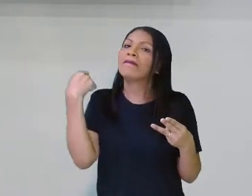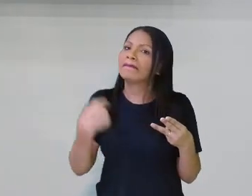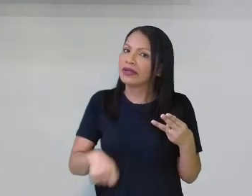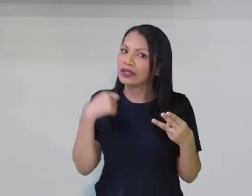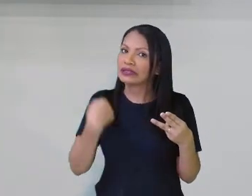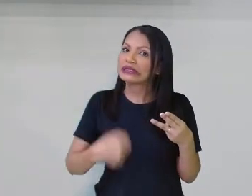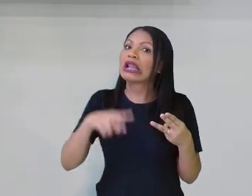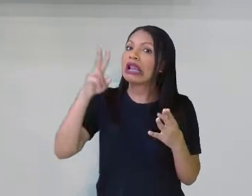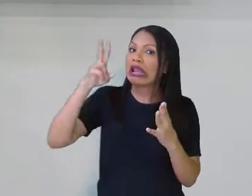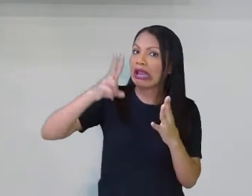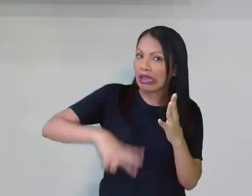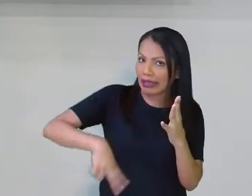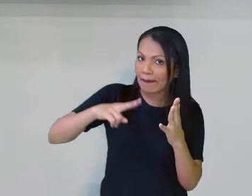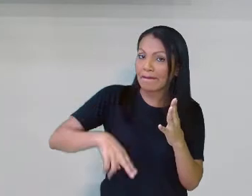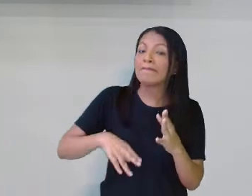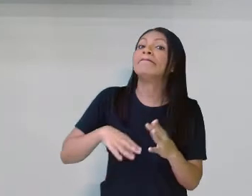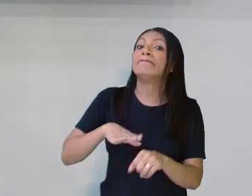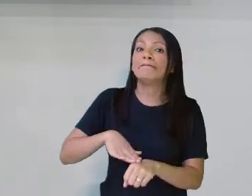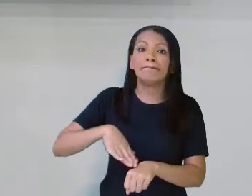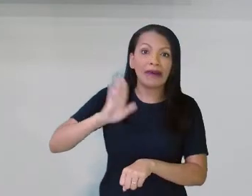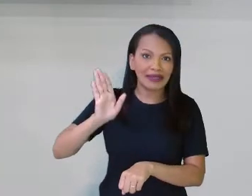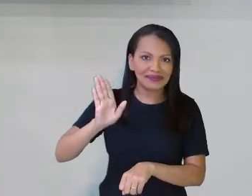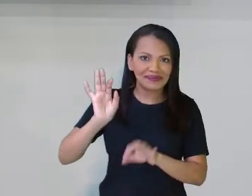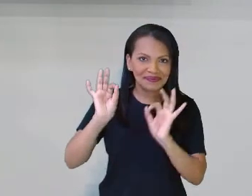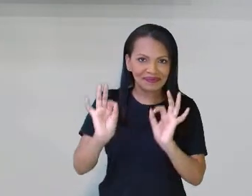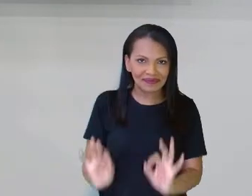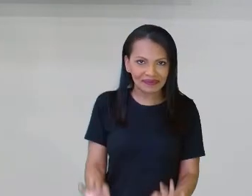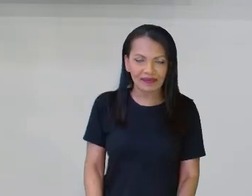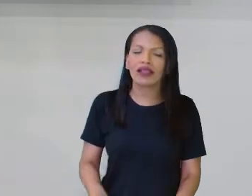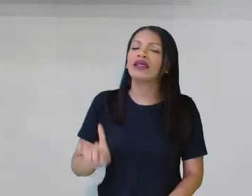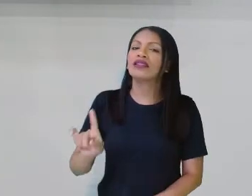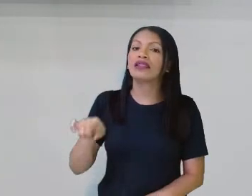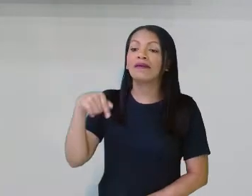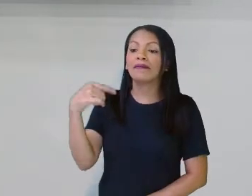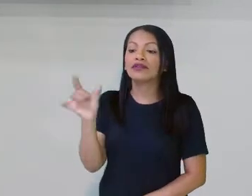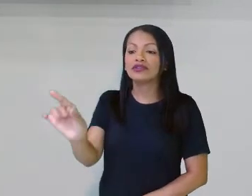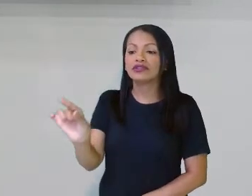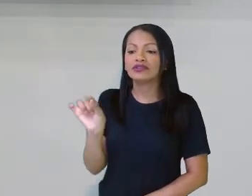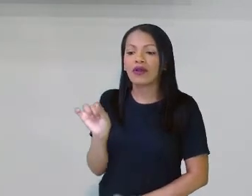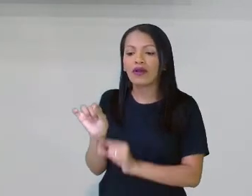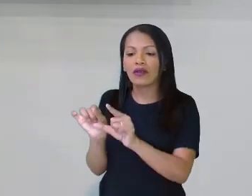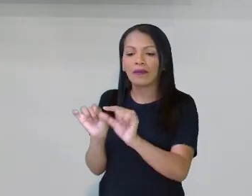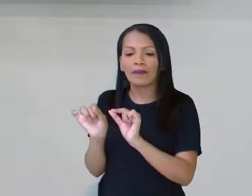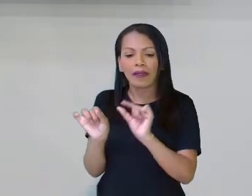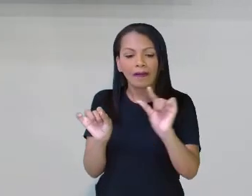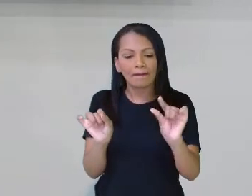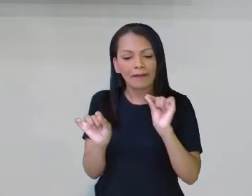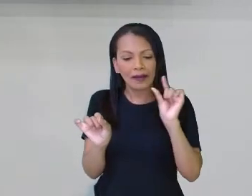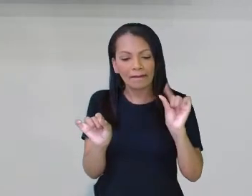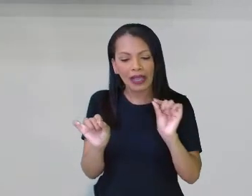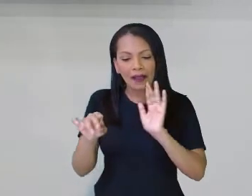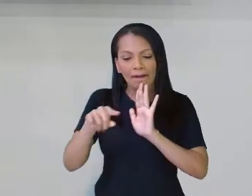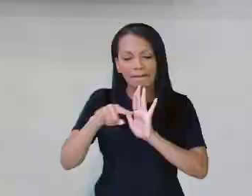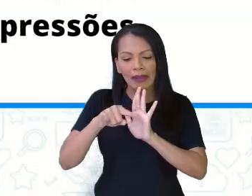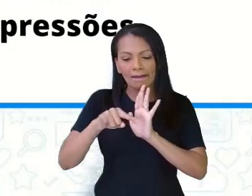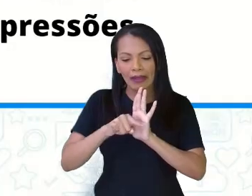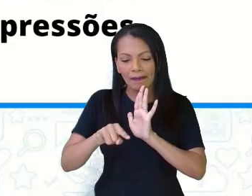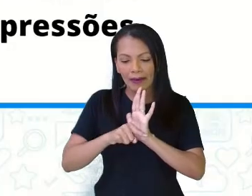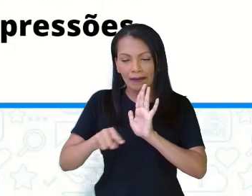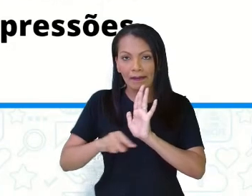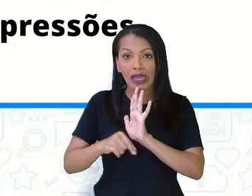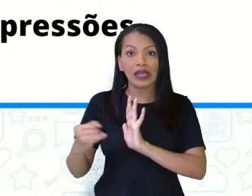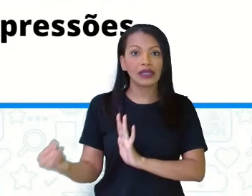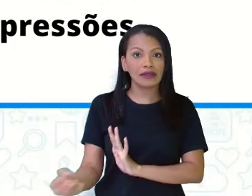ler pelo menos 3 fontes, depois seleciona os dados mais importantes e consulta